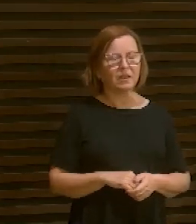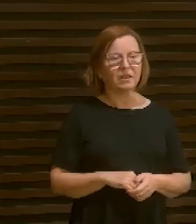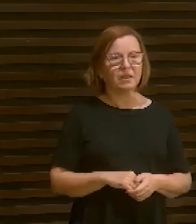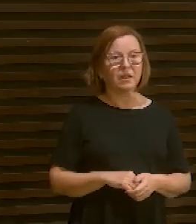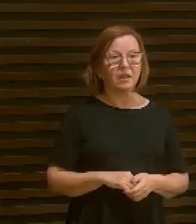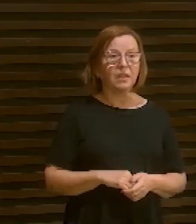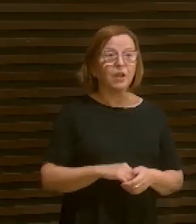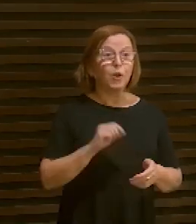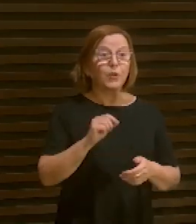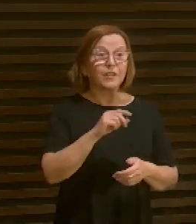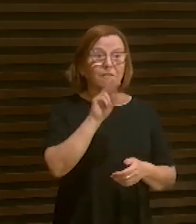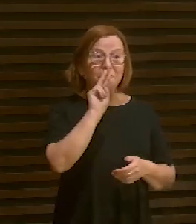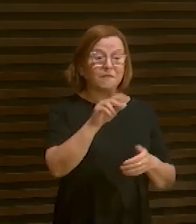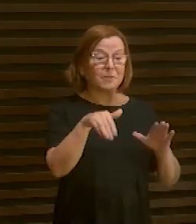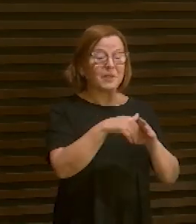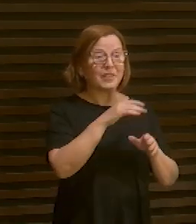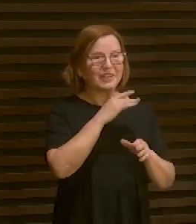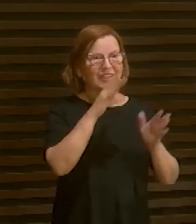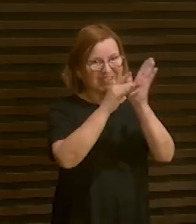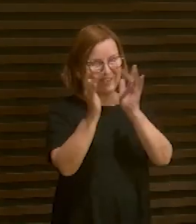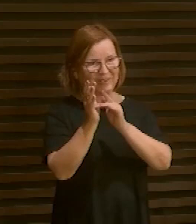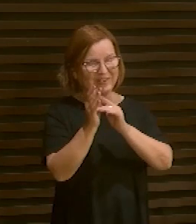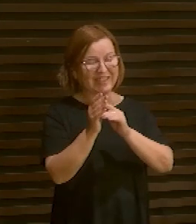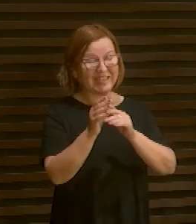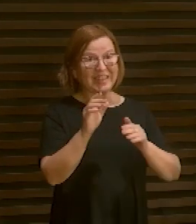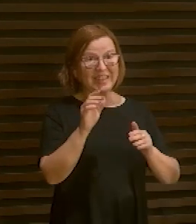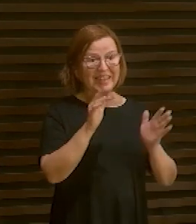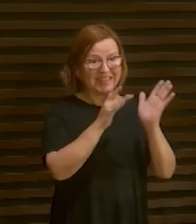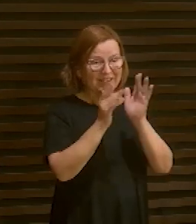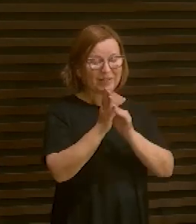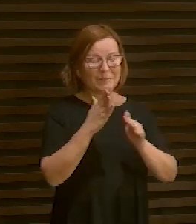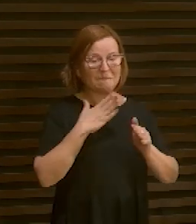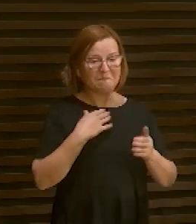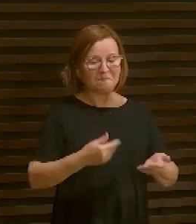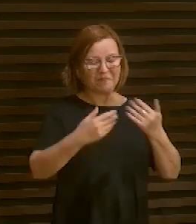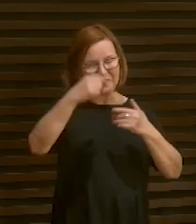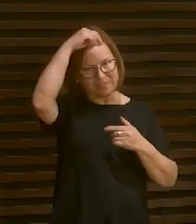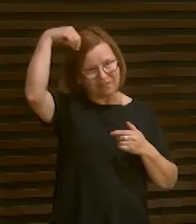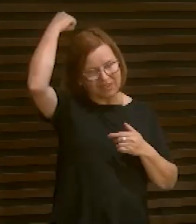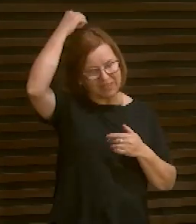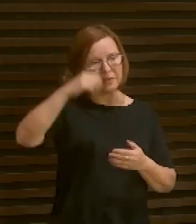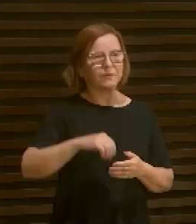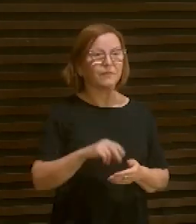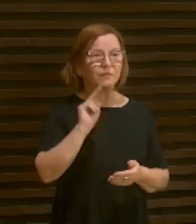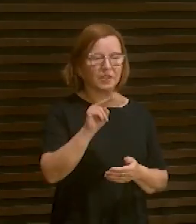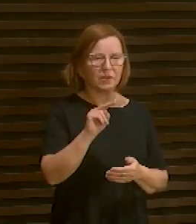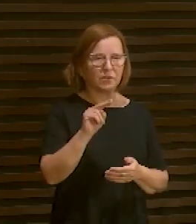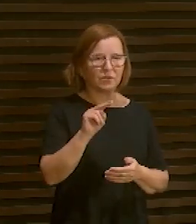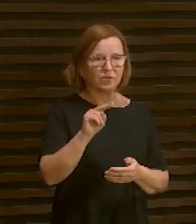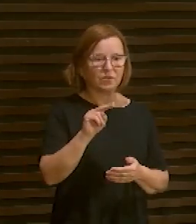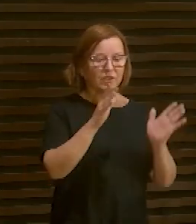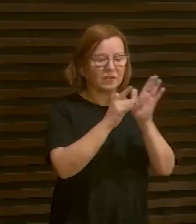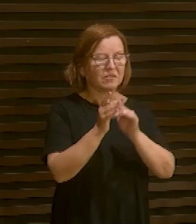Jesus? Vejo que ele me santificou, e eu que santificou, quanto o que santifica eu venho de um só. Vejo que ele não se envergonha